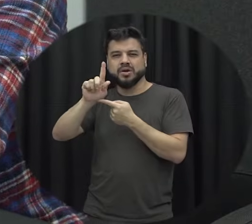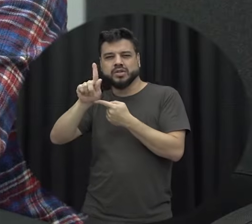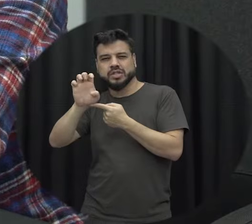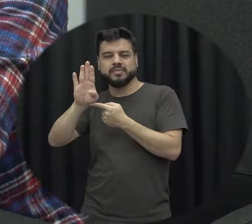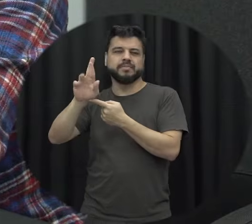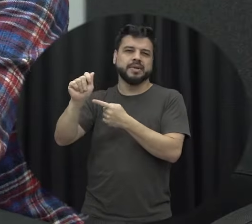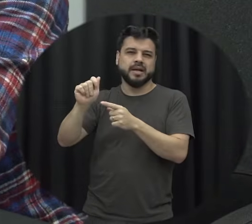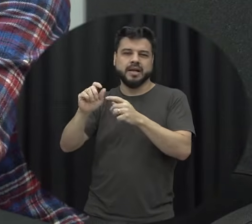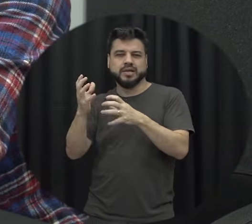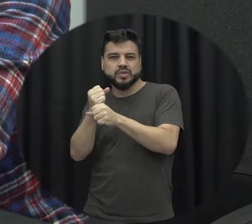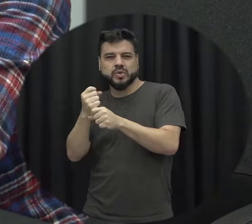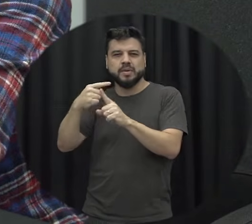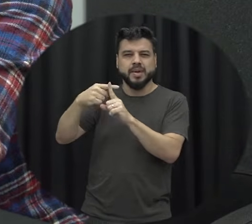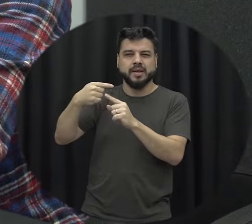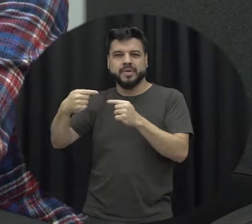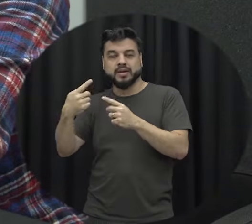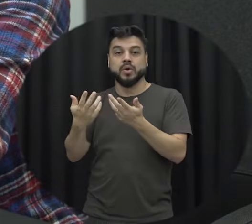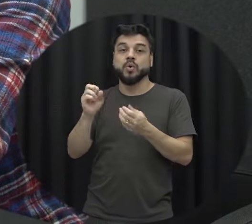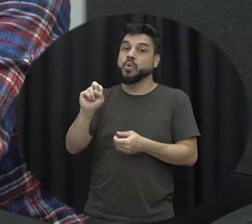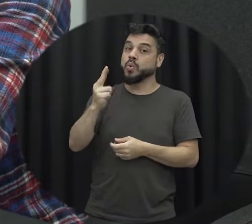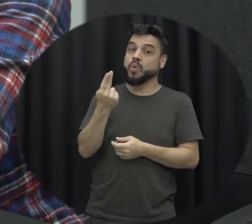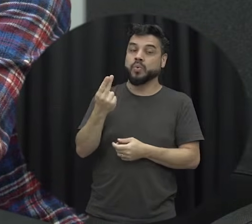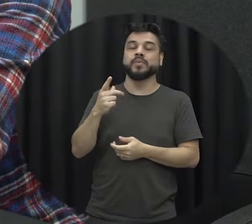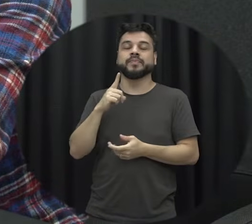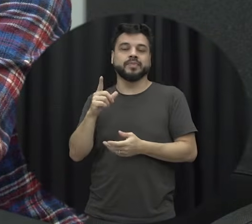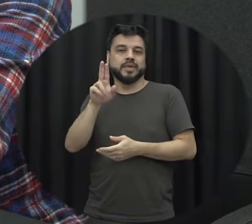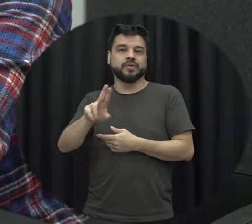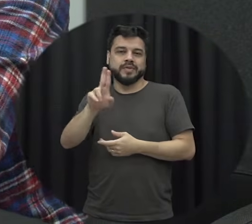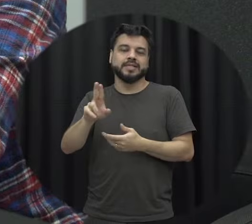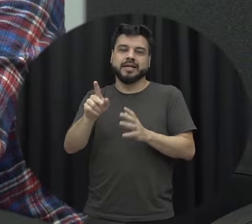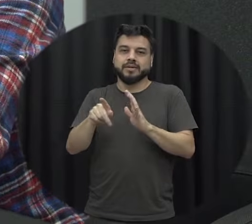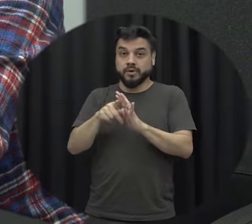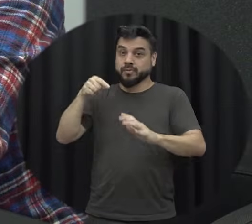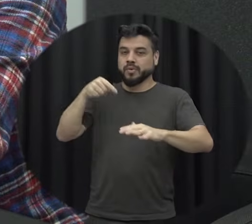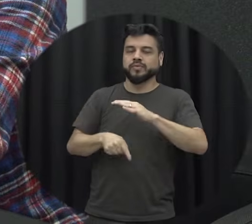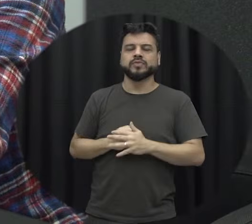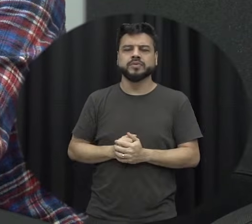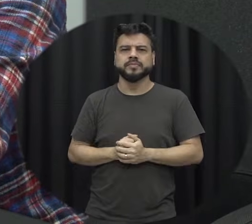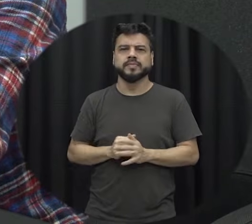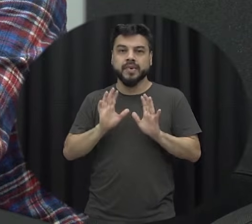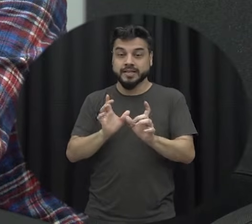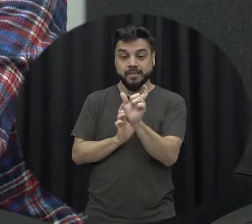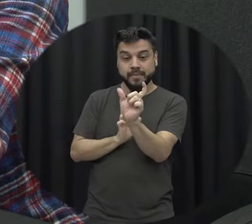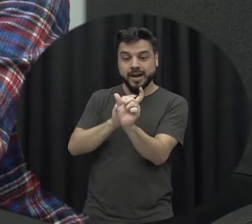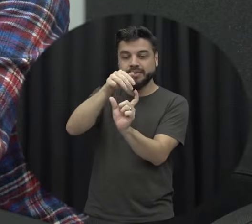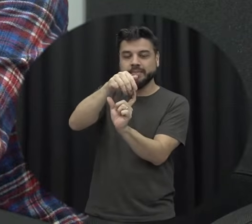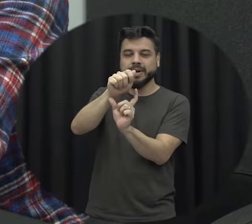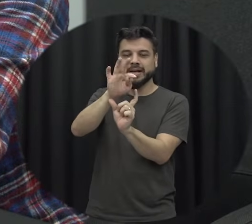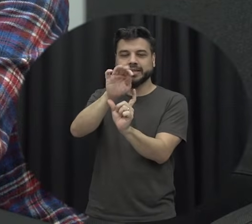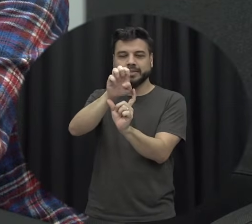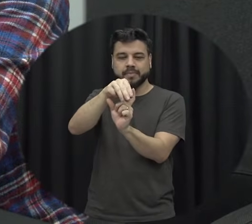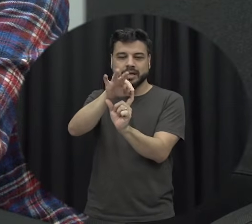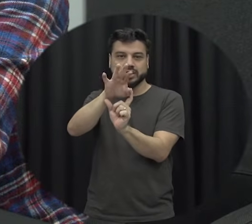a matemática universitária, que é uma parte mais avançada disso. Mas a origem etimológica da palavra matemática vem do